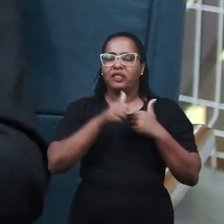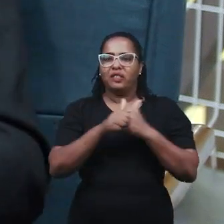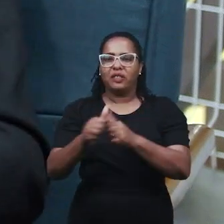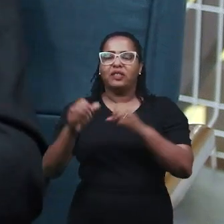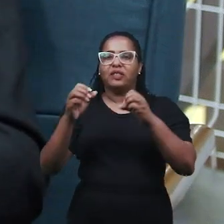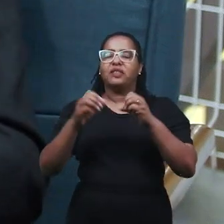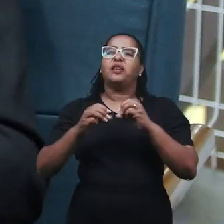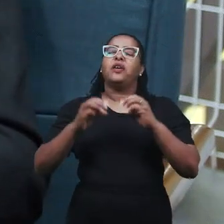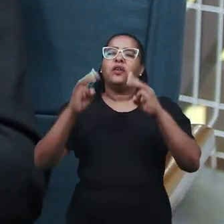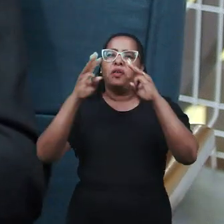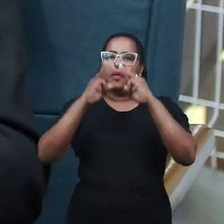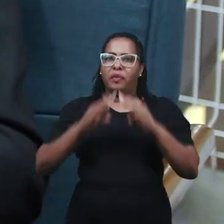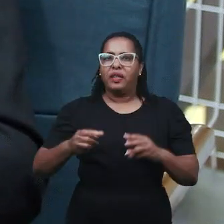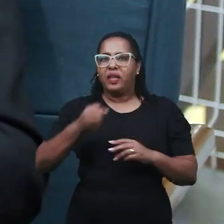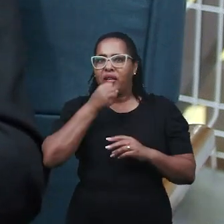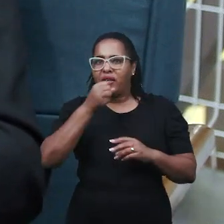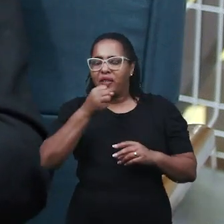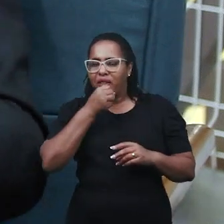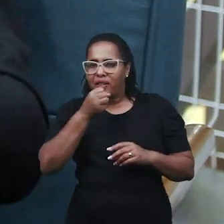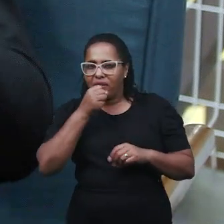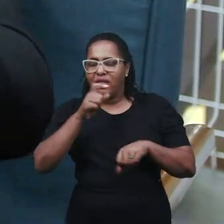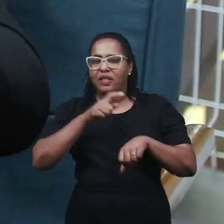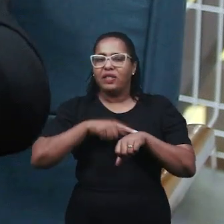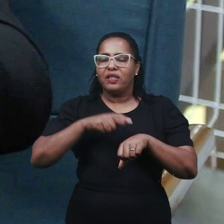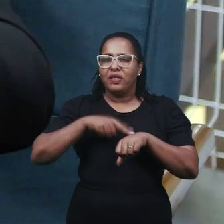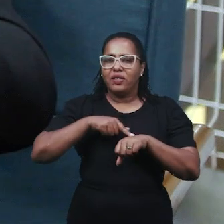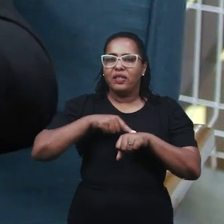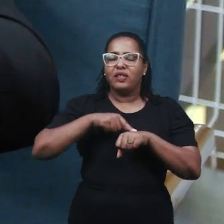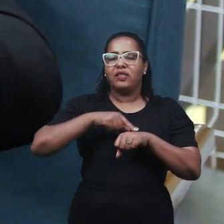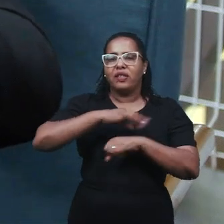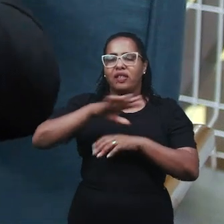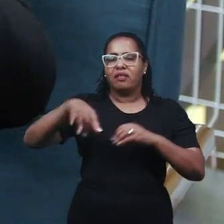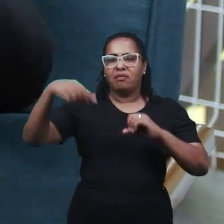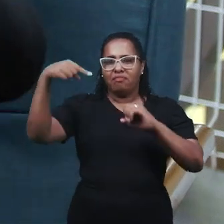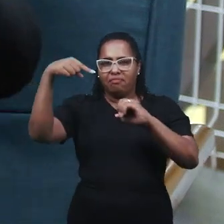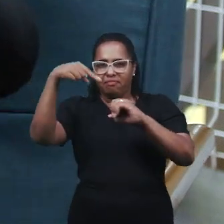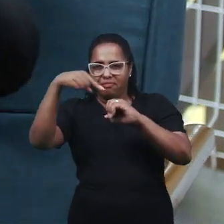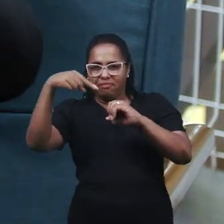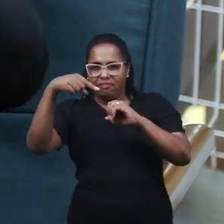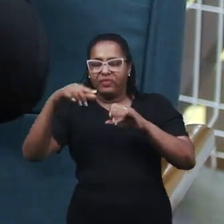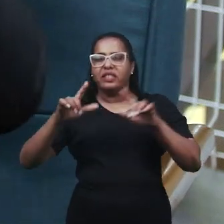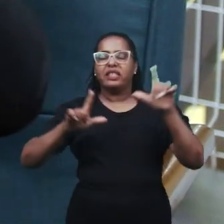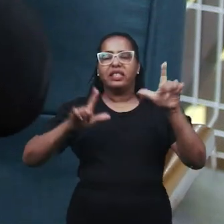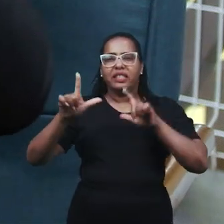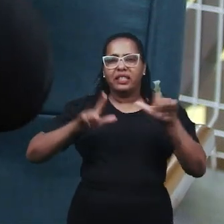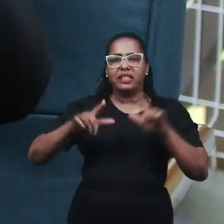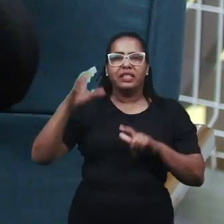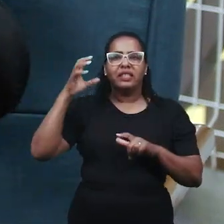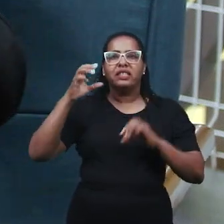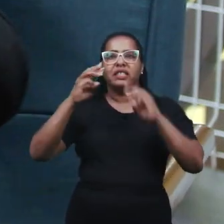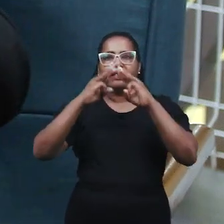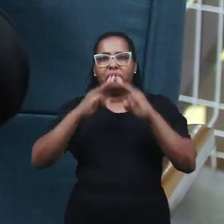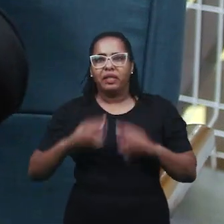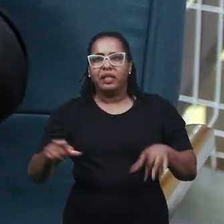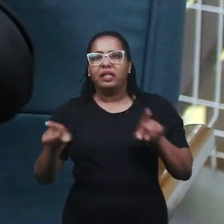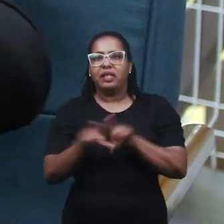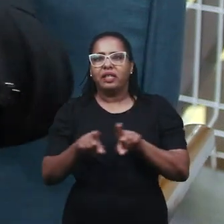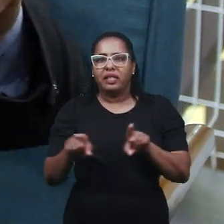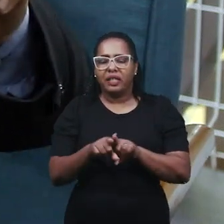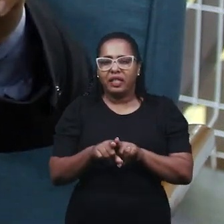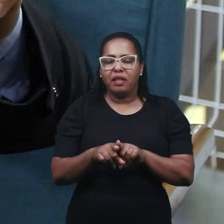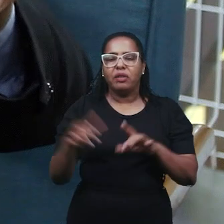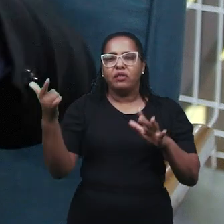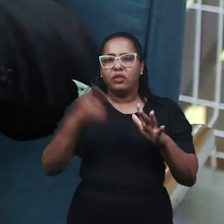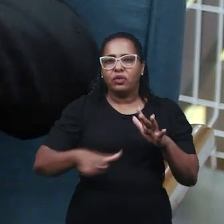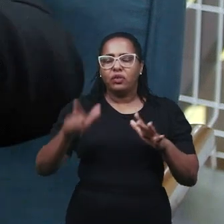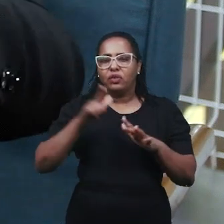continue acompanhando o Manaim Entrevista, veja os horários de transmissão aqui da Rede TV, na TV Manaim você